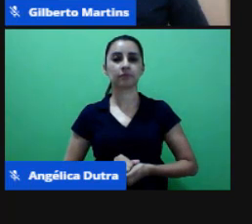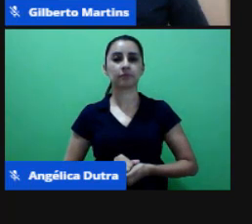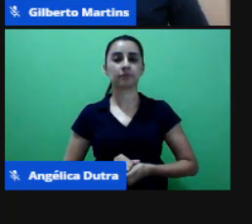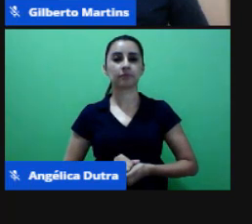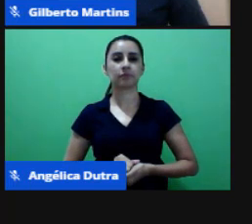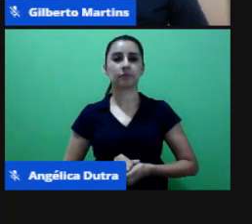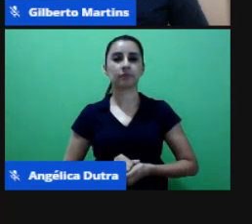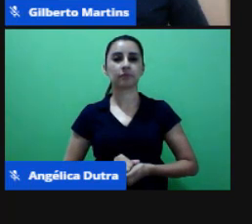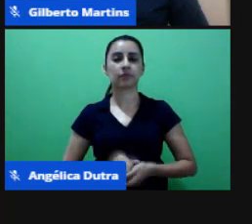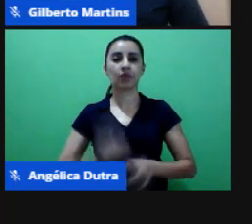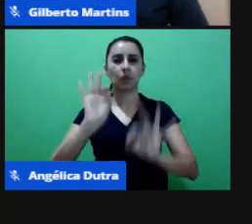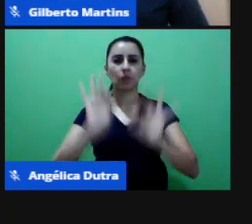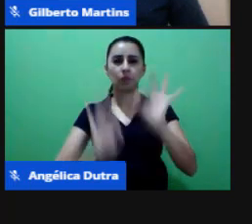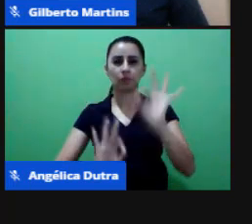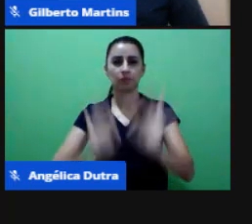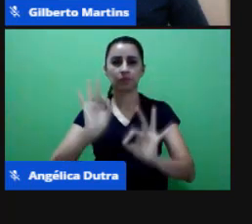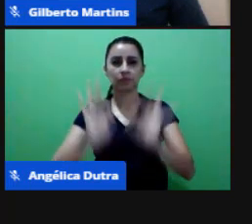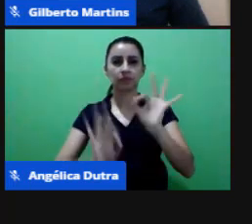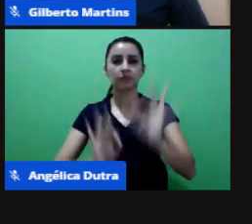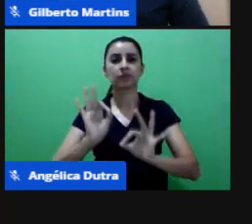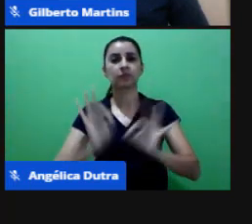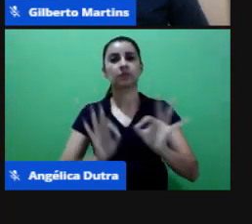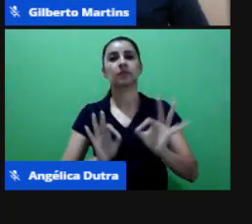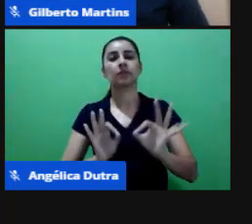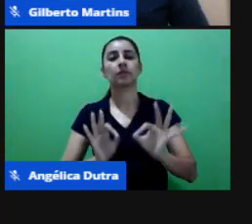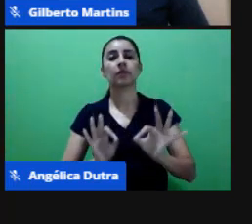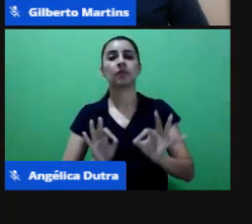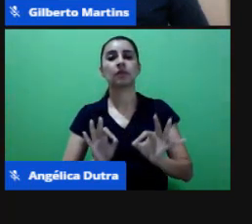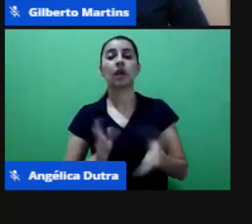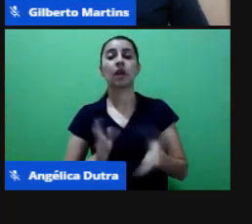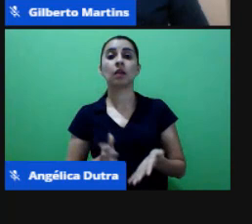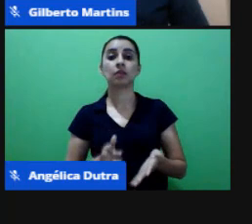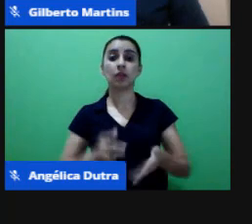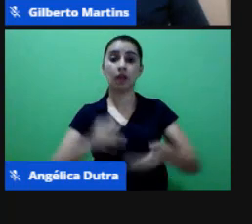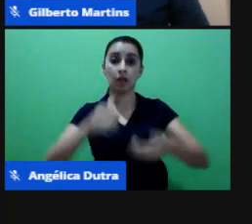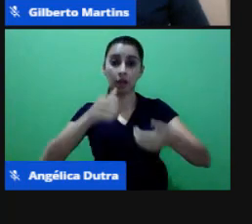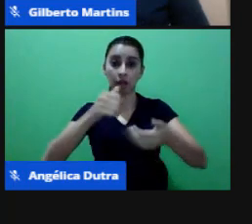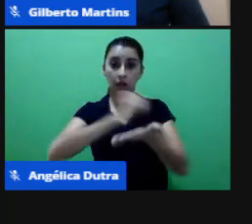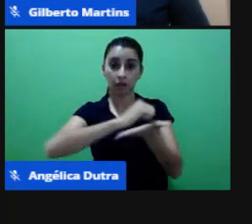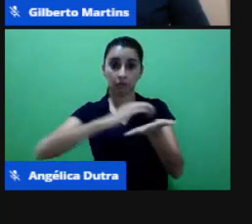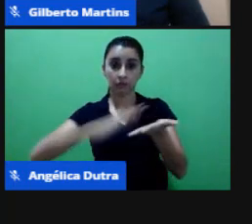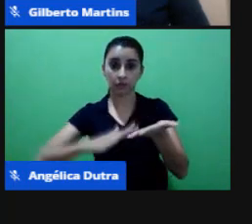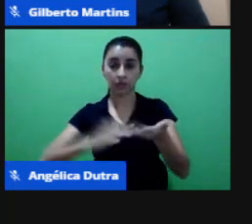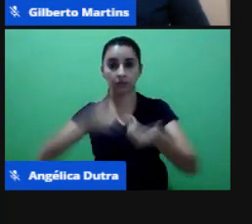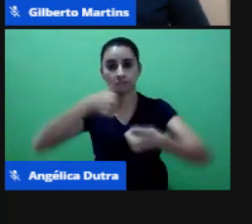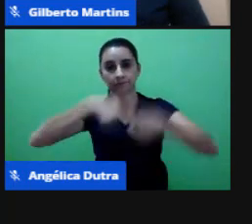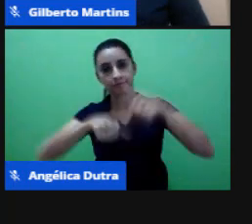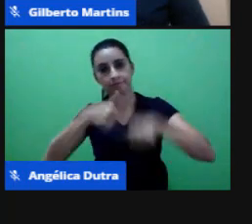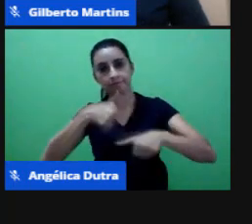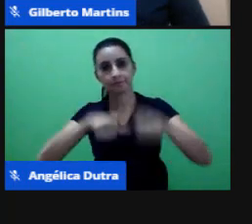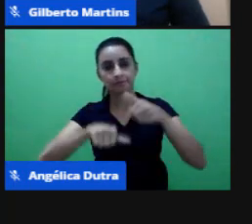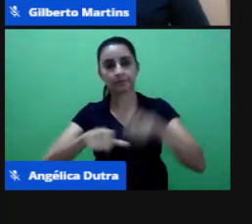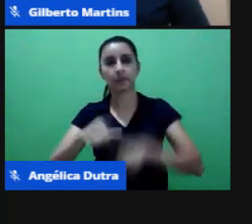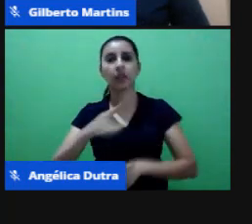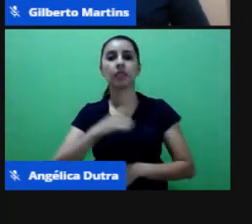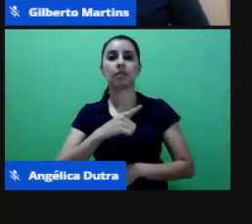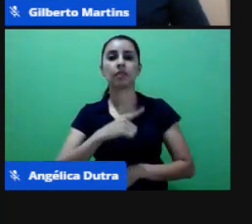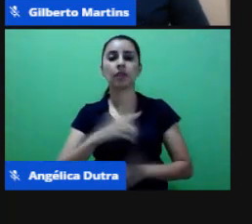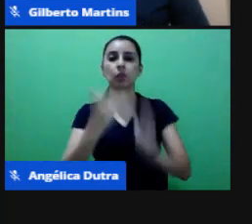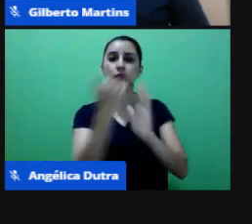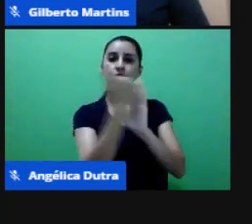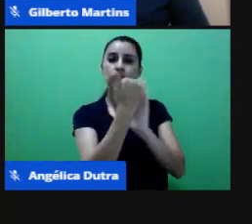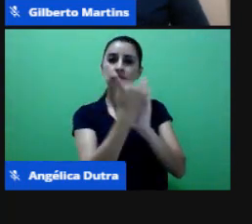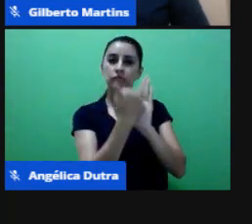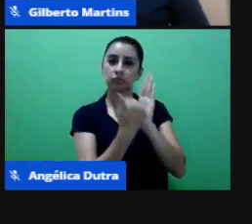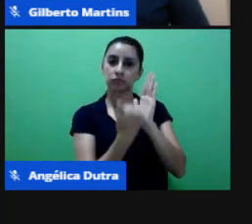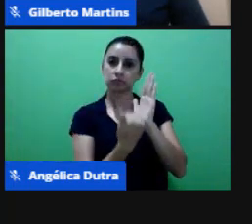a organização da aplicação dessas atividades diagnósticas está pautado em um cronograma.